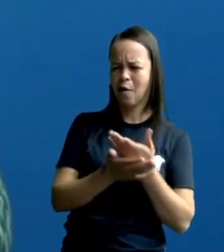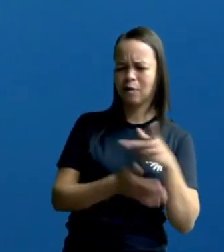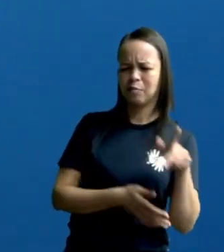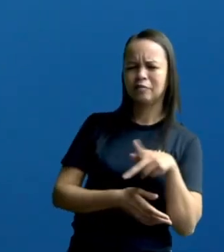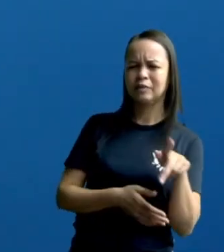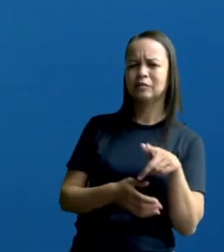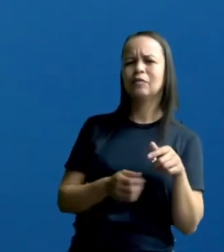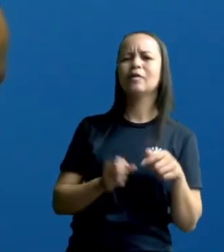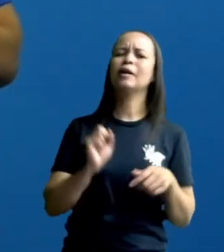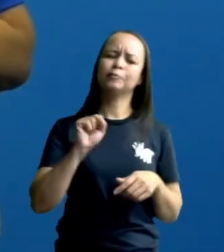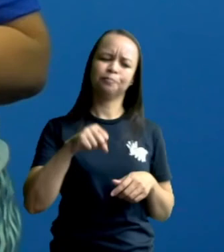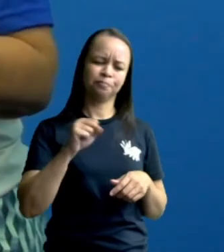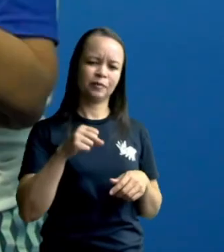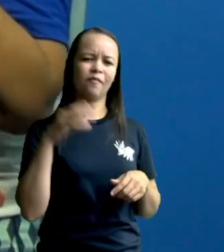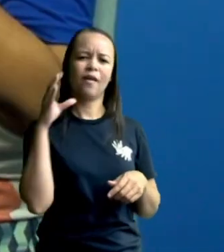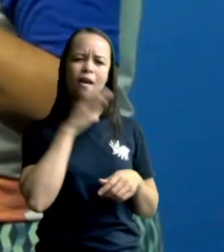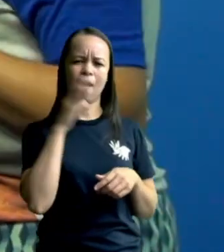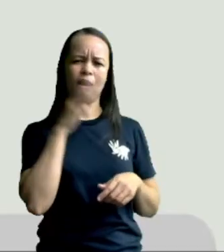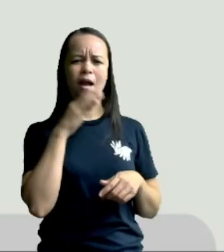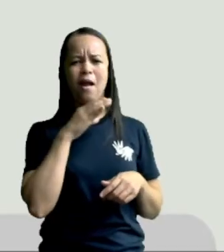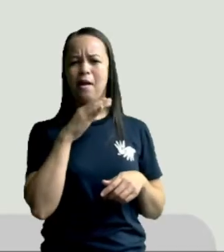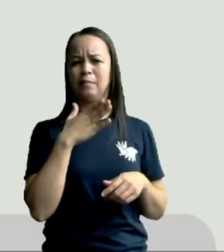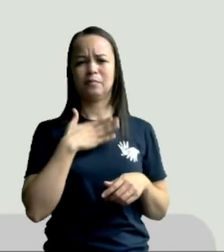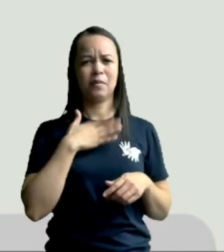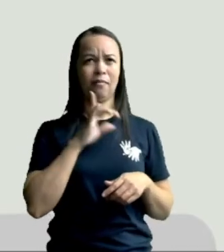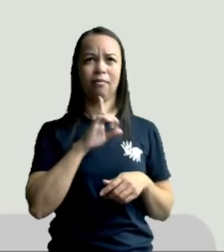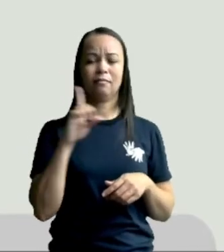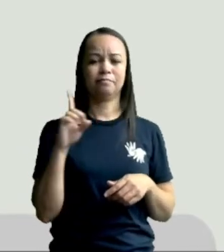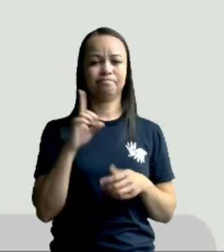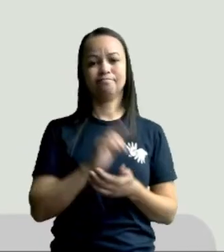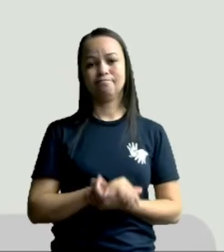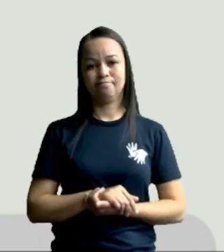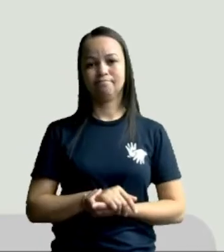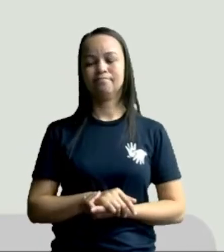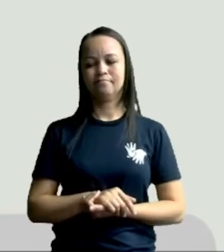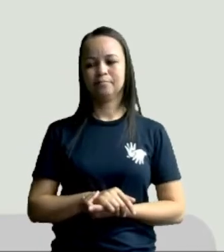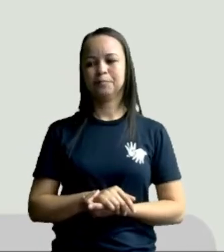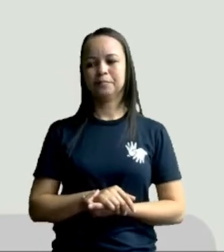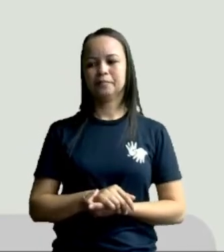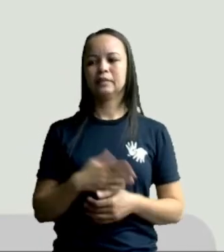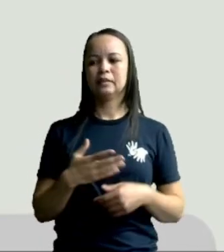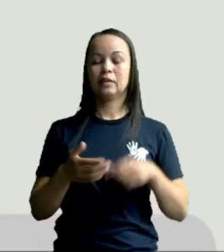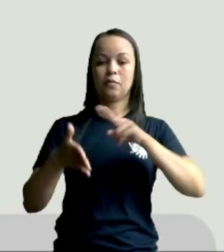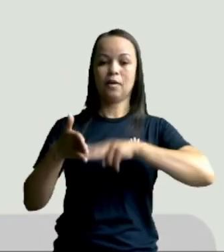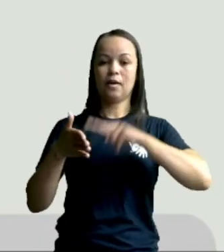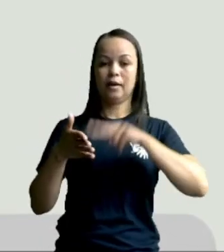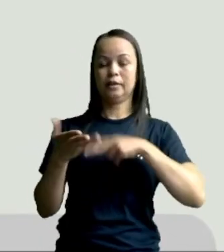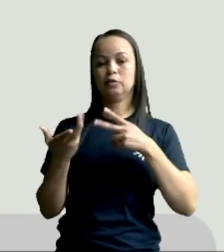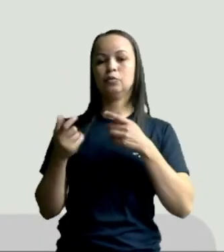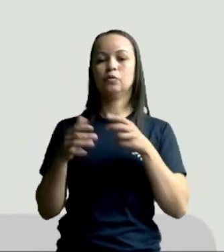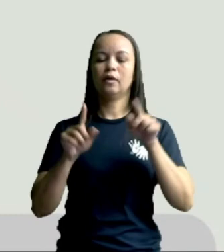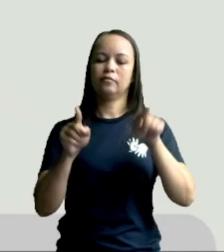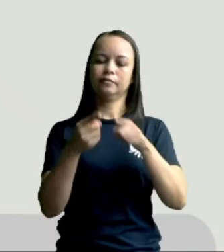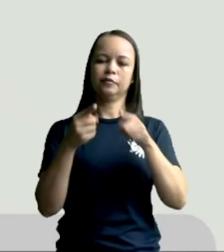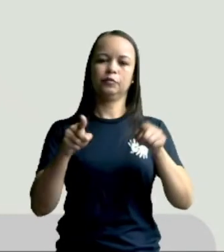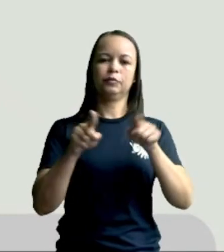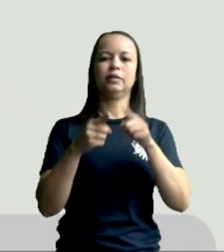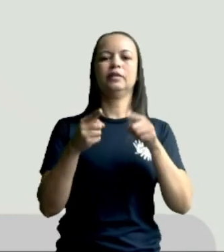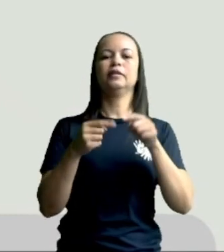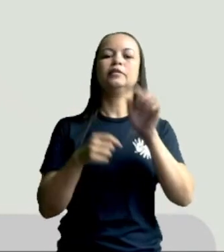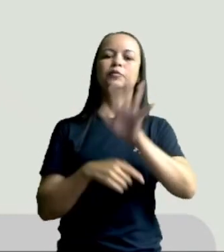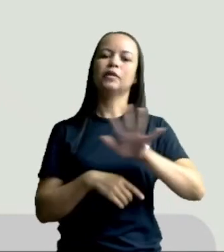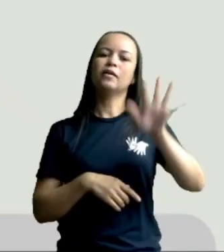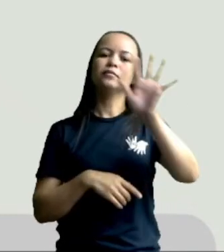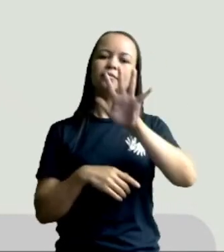Foi rapidinho, não foi hoje? Meu Deus! Vamos lá? A leitura de leite, tia Raquel traz o hino nacional.